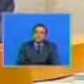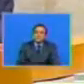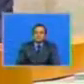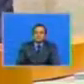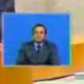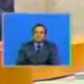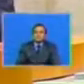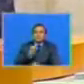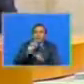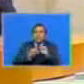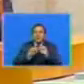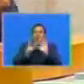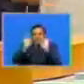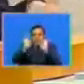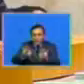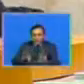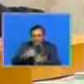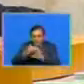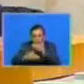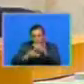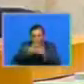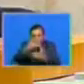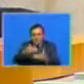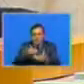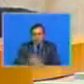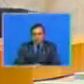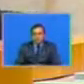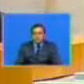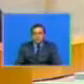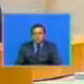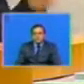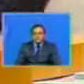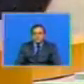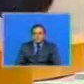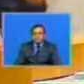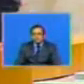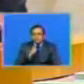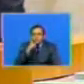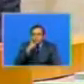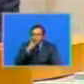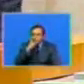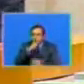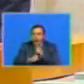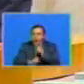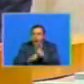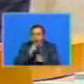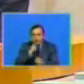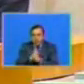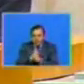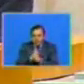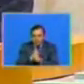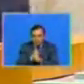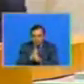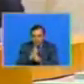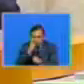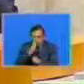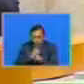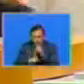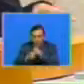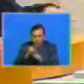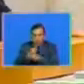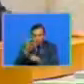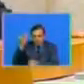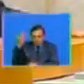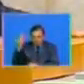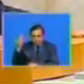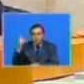que é o final do processo de um ano. Há um ano atrás, exatamente